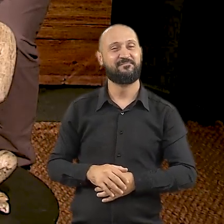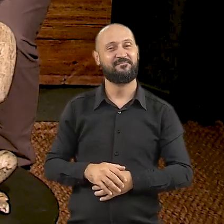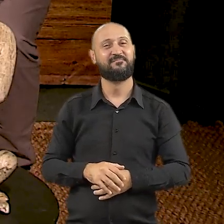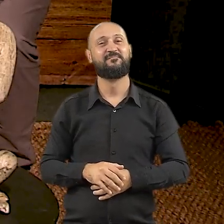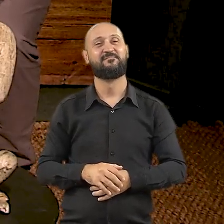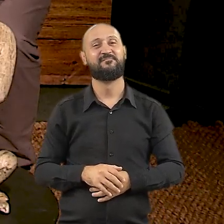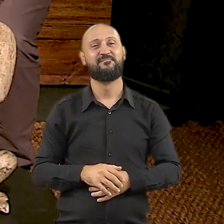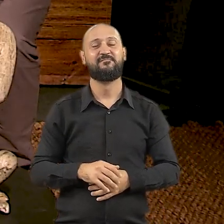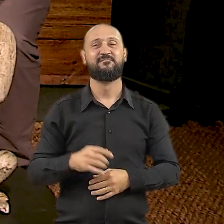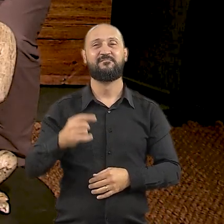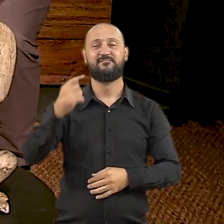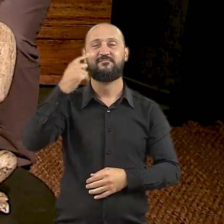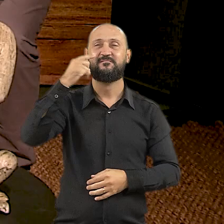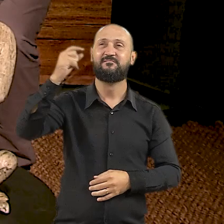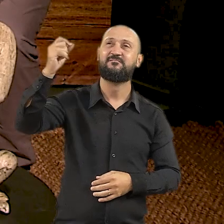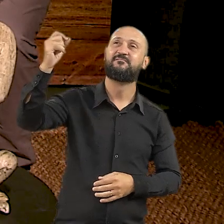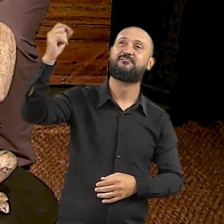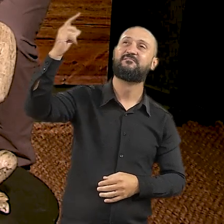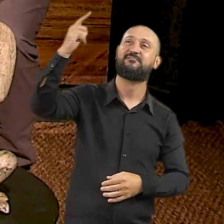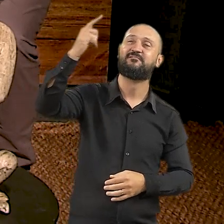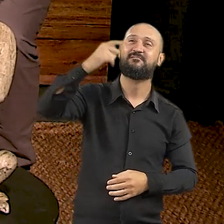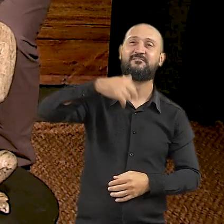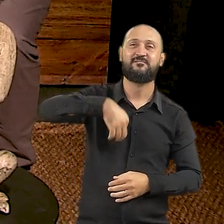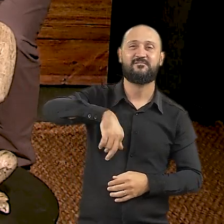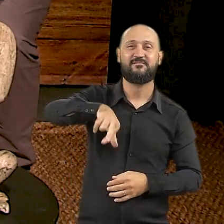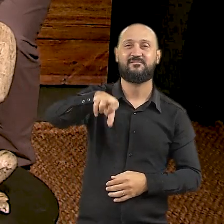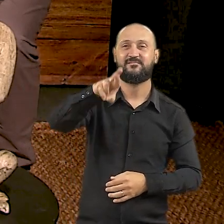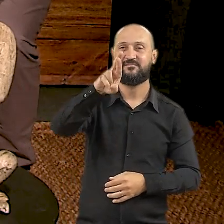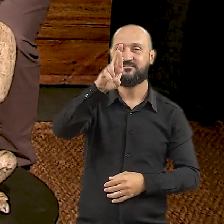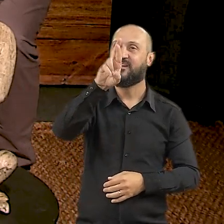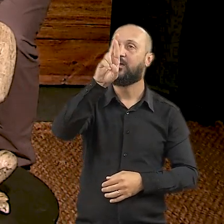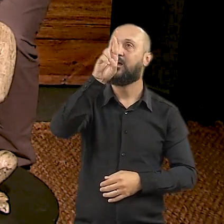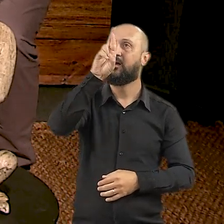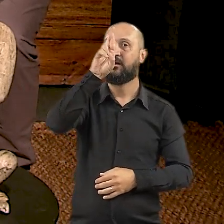eu, no sol do meio-dia,